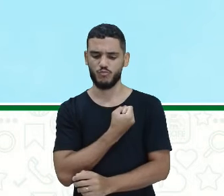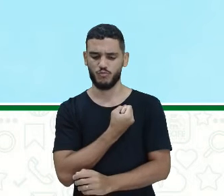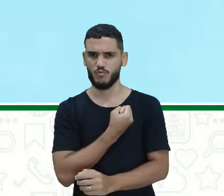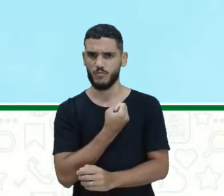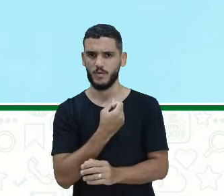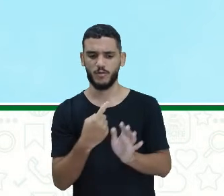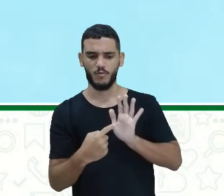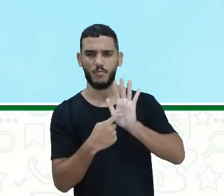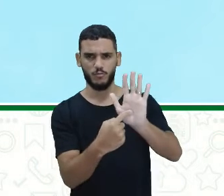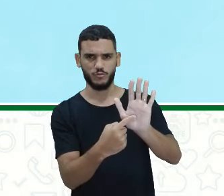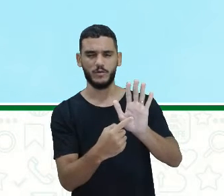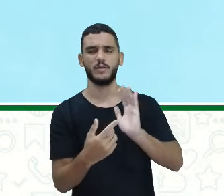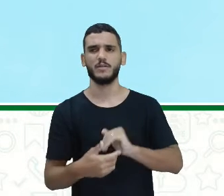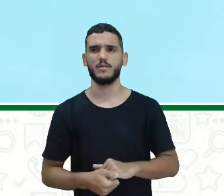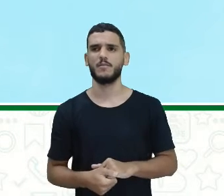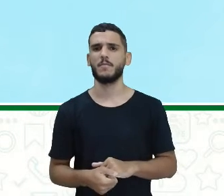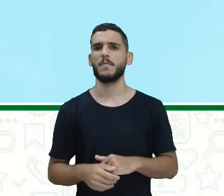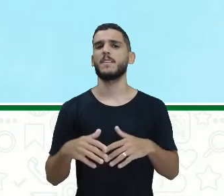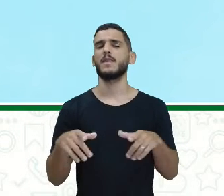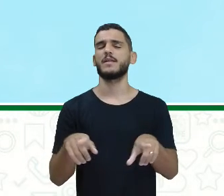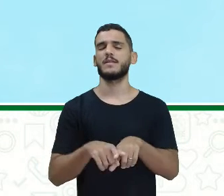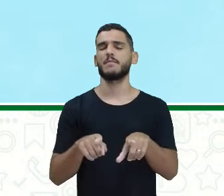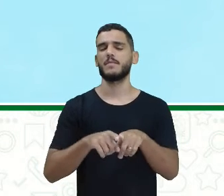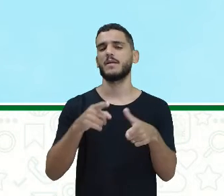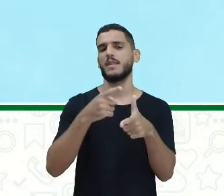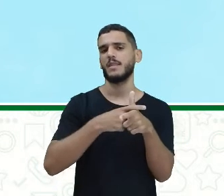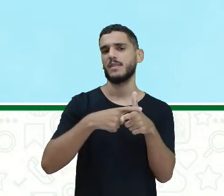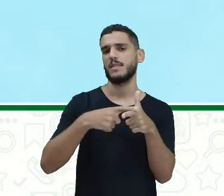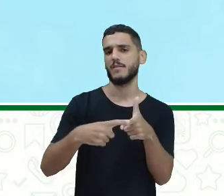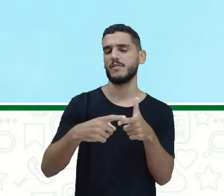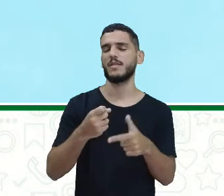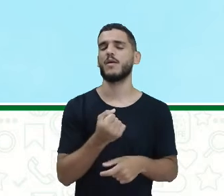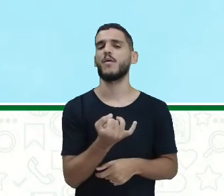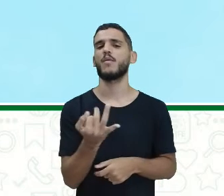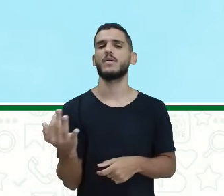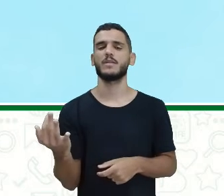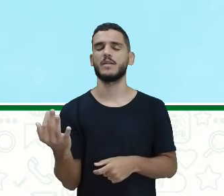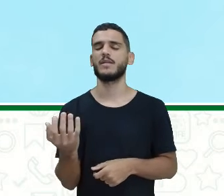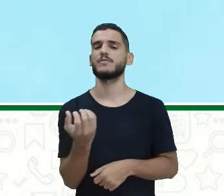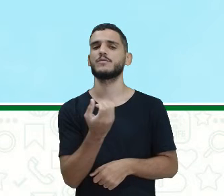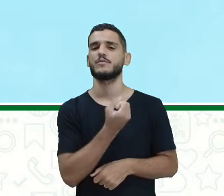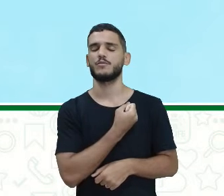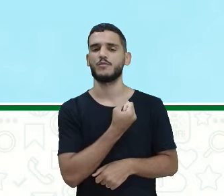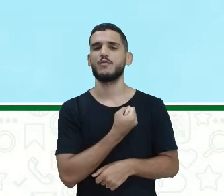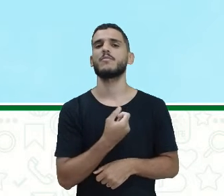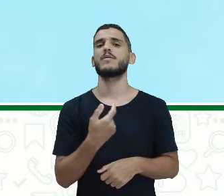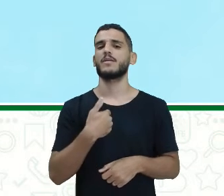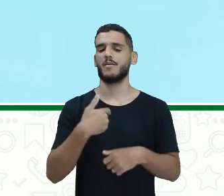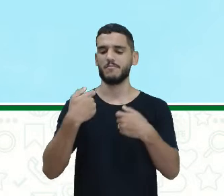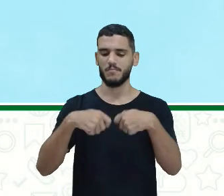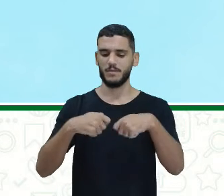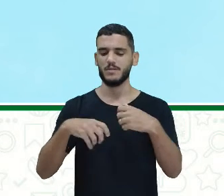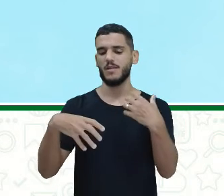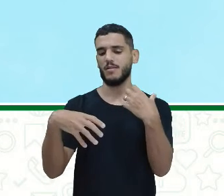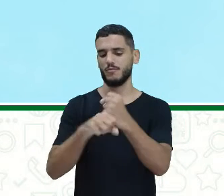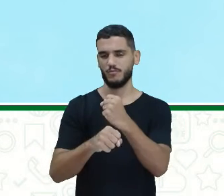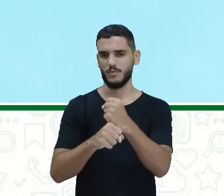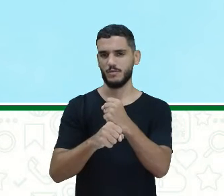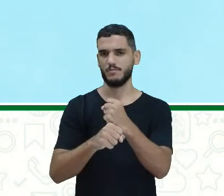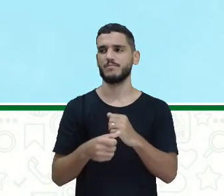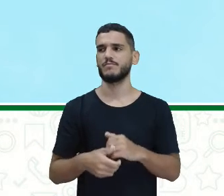dados e vou dividir pela quantidade de números que eu somei,